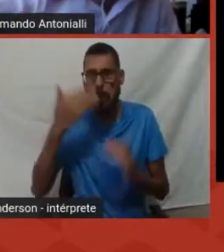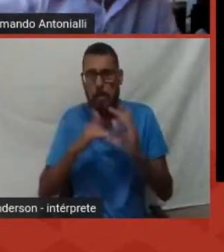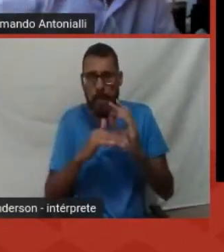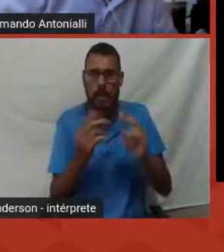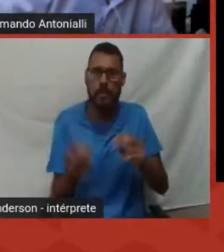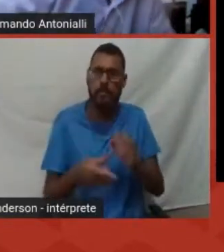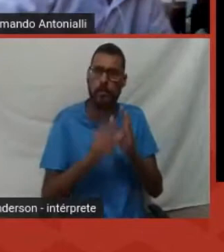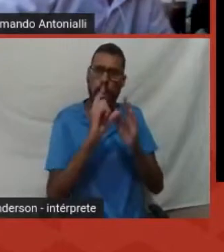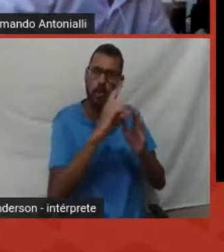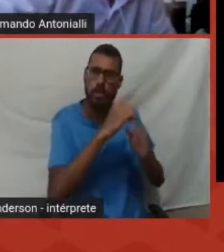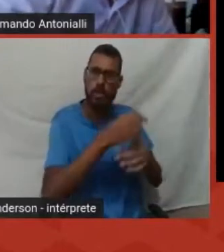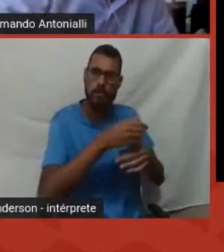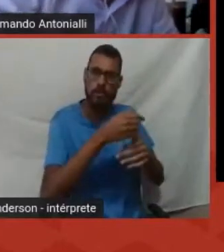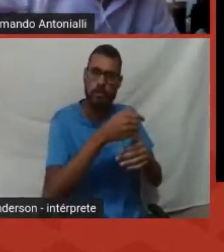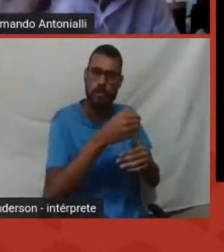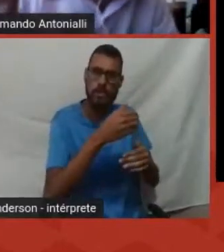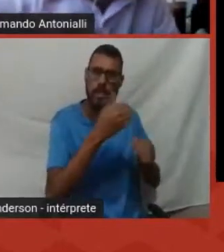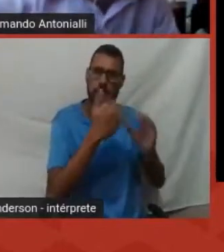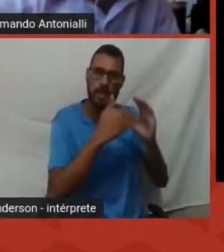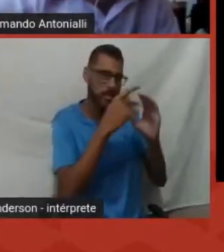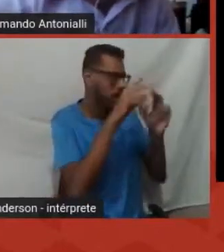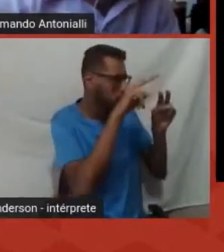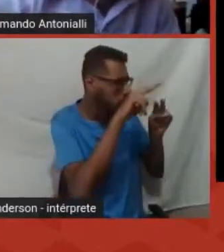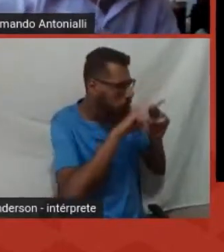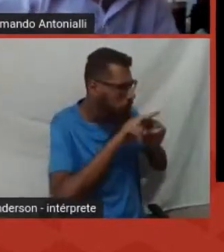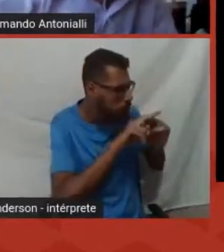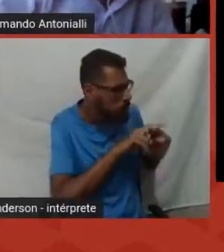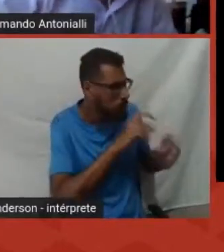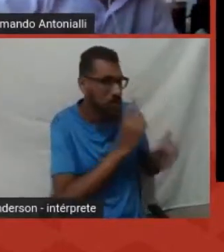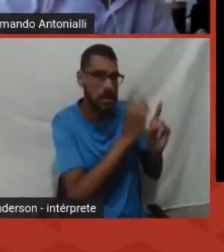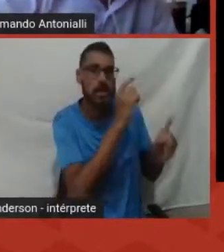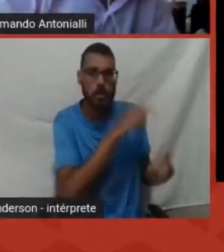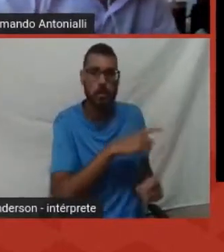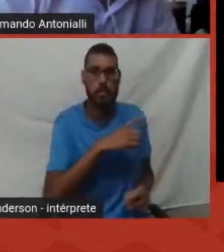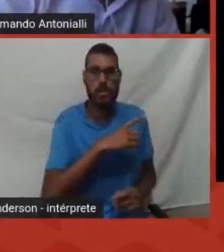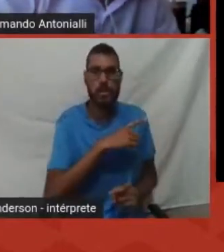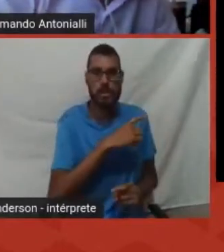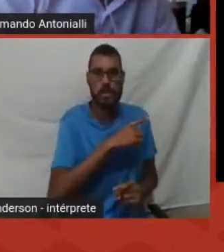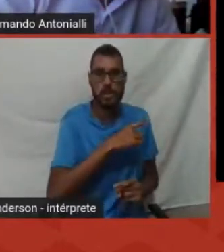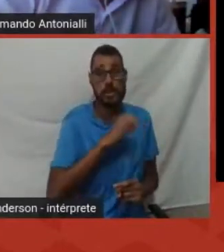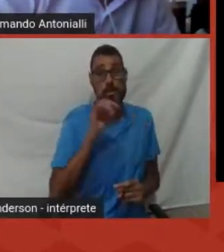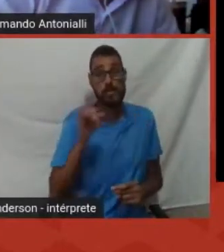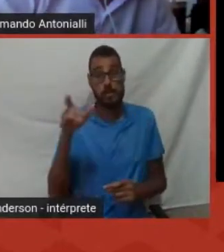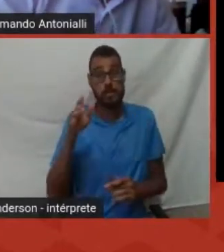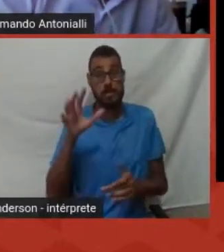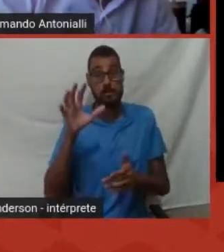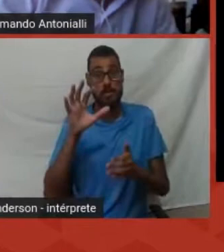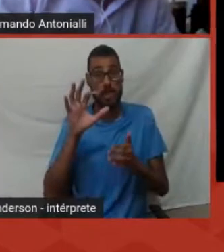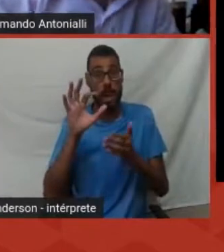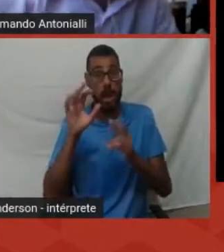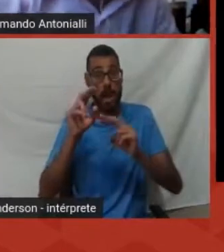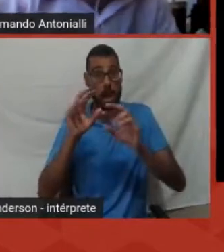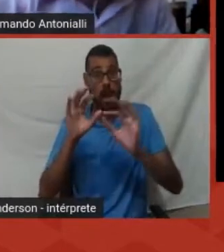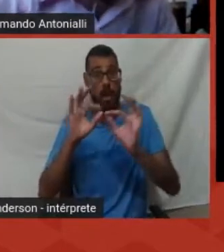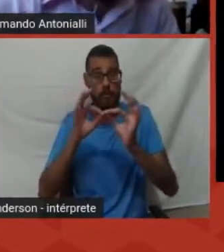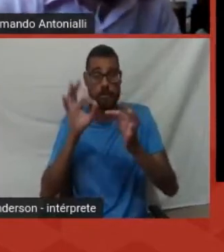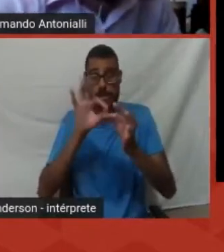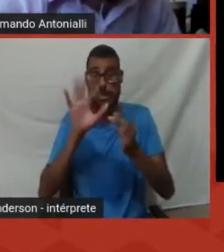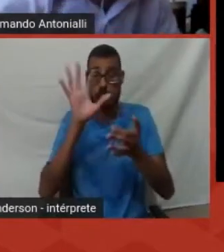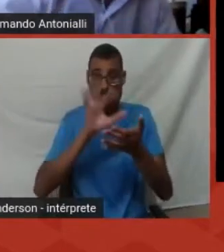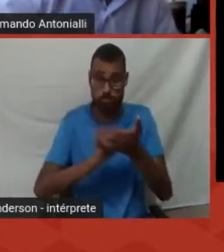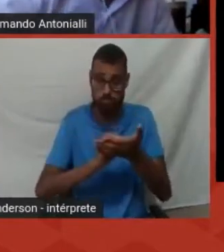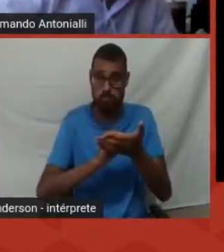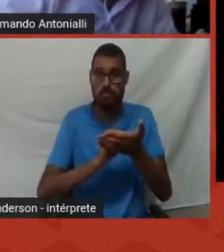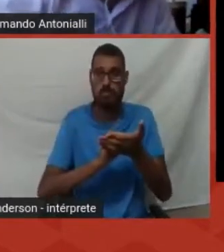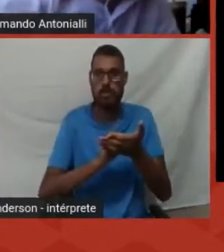você que se inscreveu na oficina, preencheu lá o Google Forms para esse fim. Dá uma olhada na sua, se não estiver na